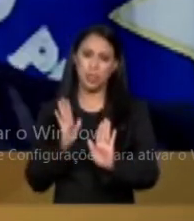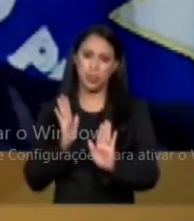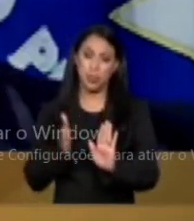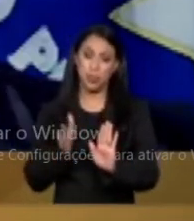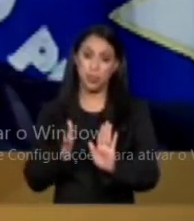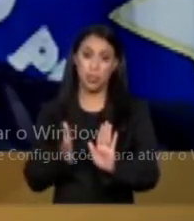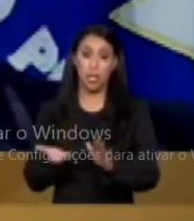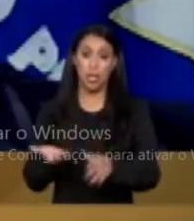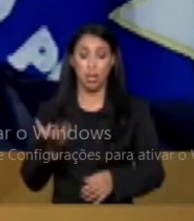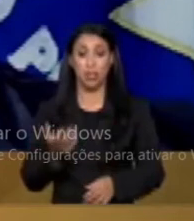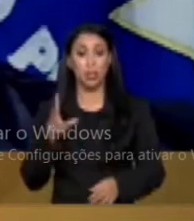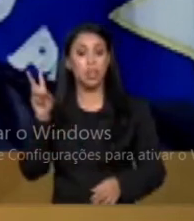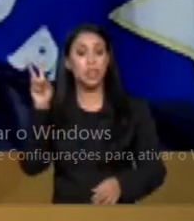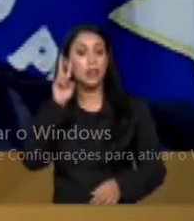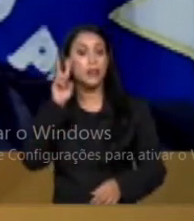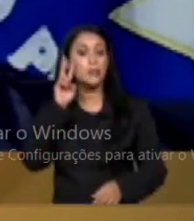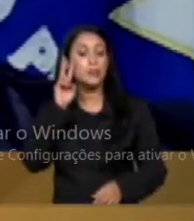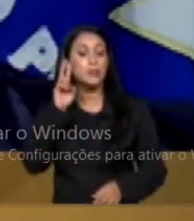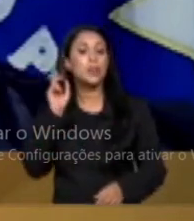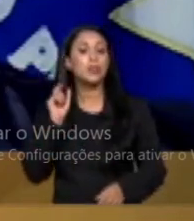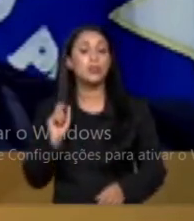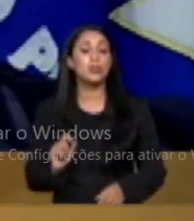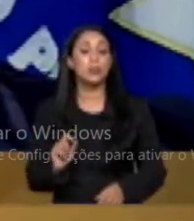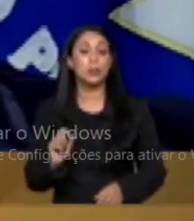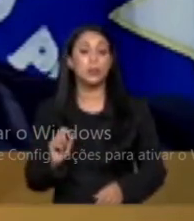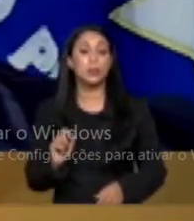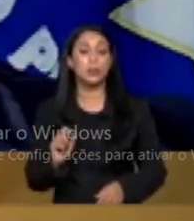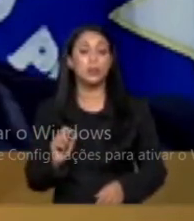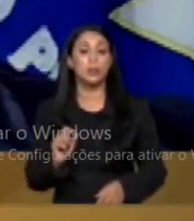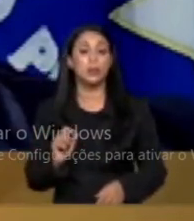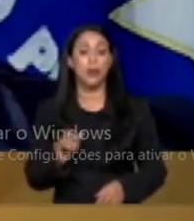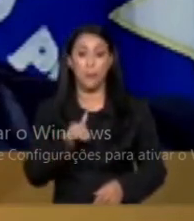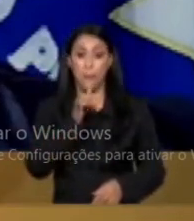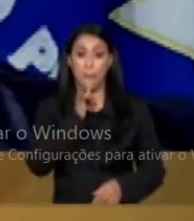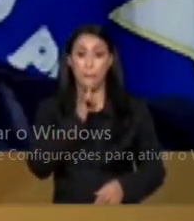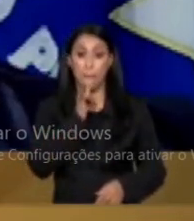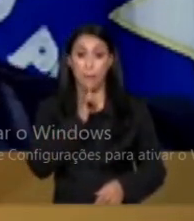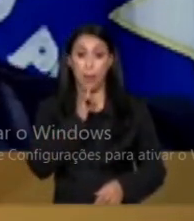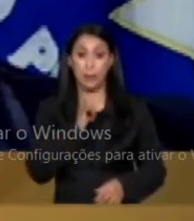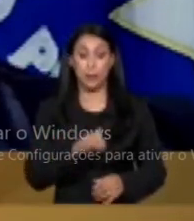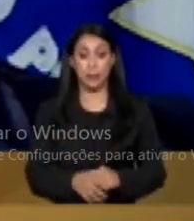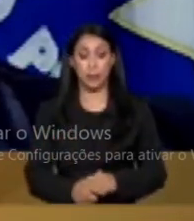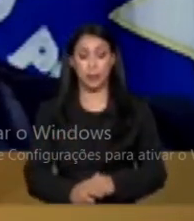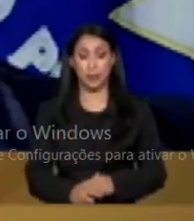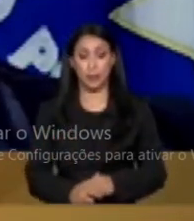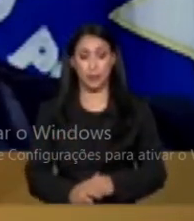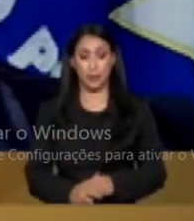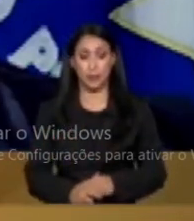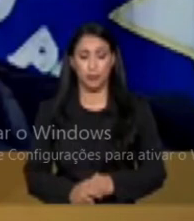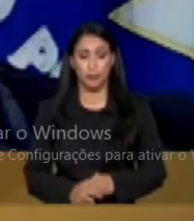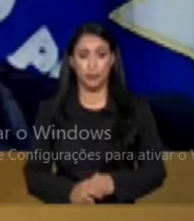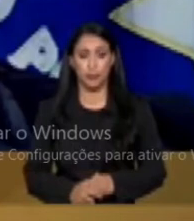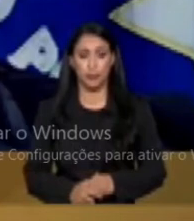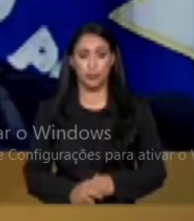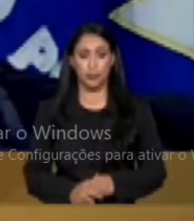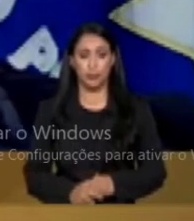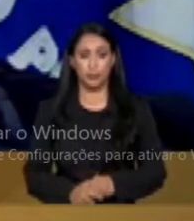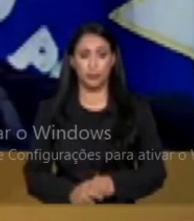final, eu gostaria de lembrar, como exemplo, pelo menos